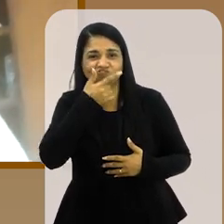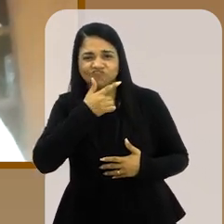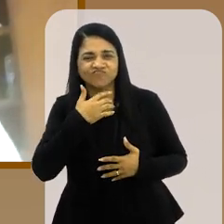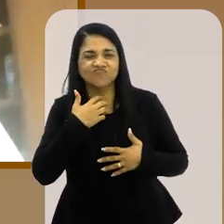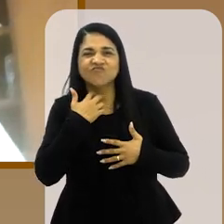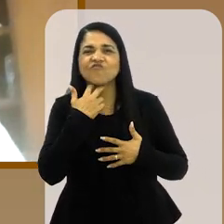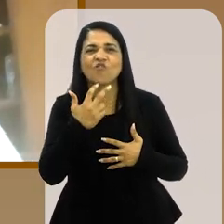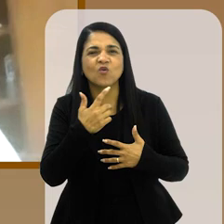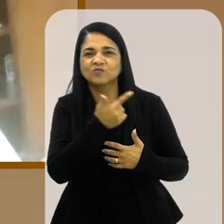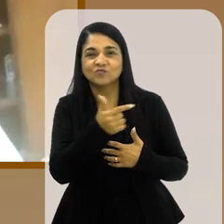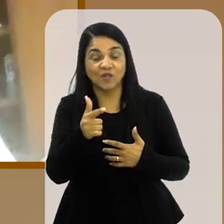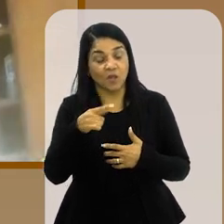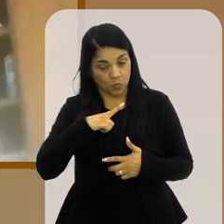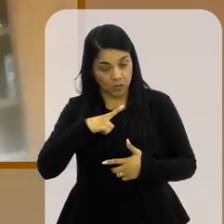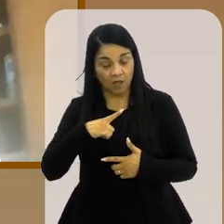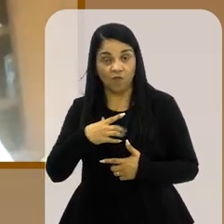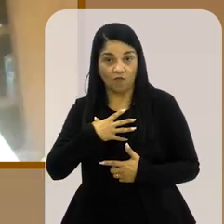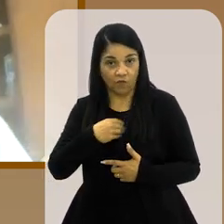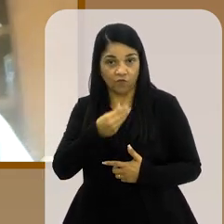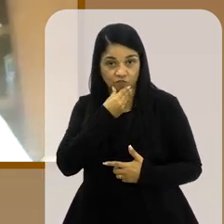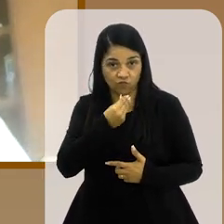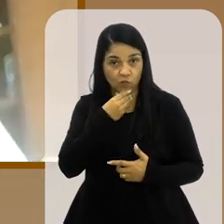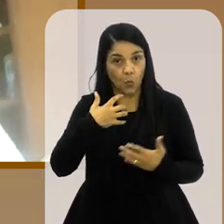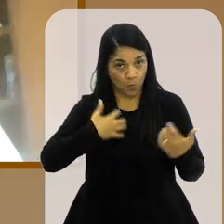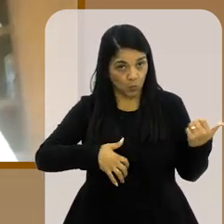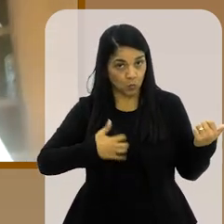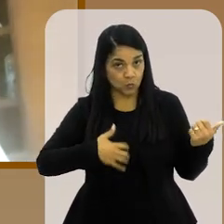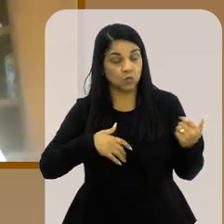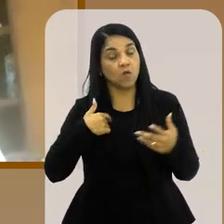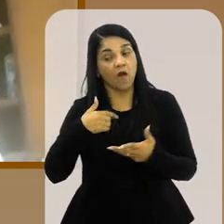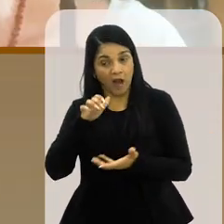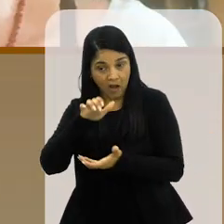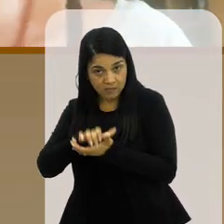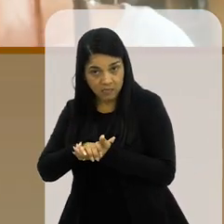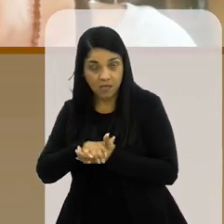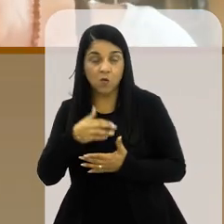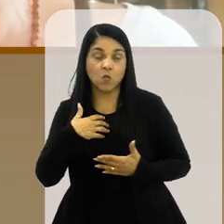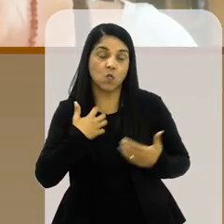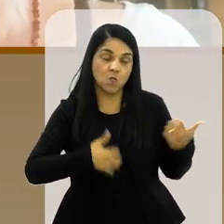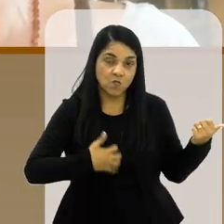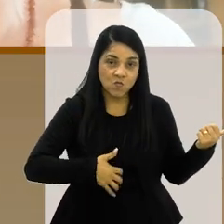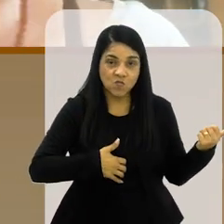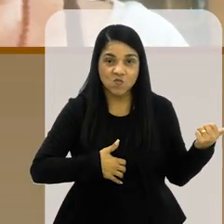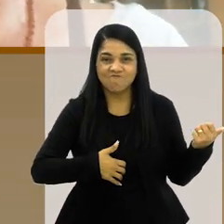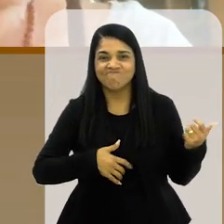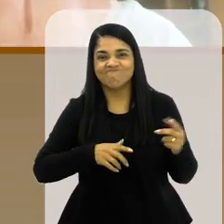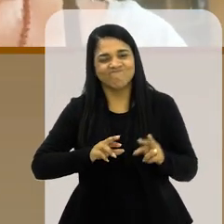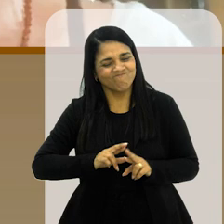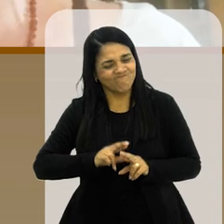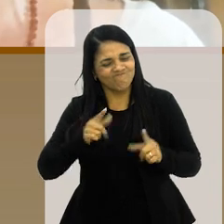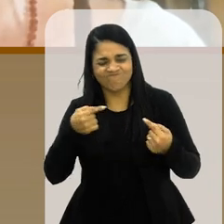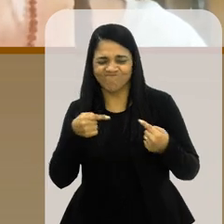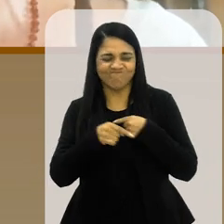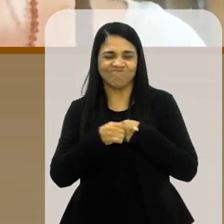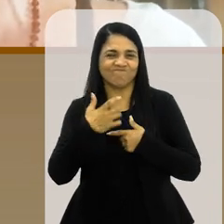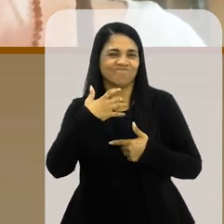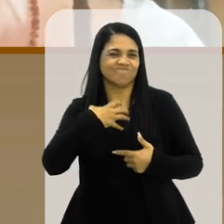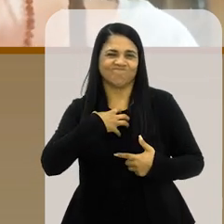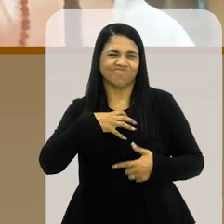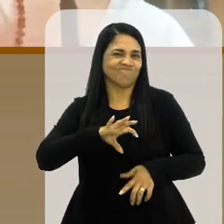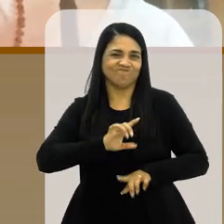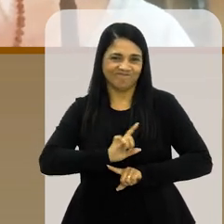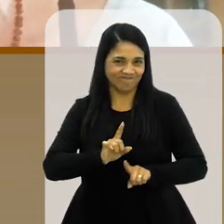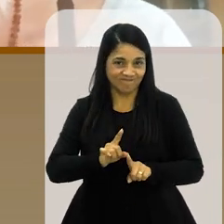assim, eu tenho um filho músico, fui casada com um músico, mas eu não levo jeito para música.